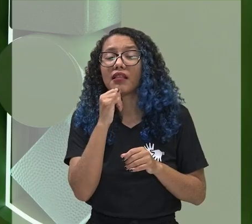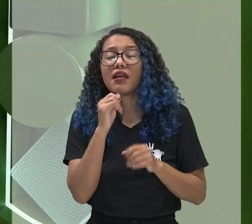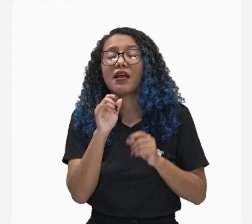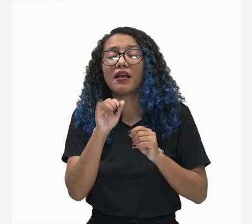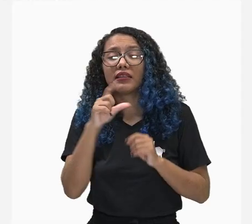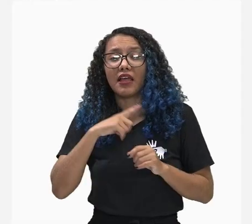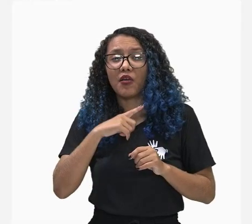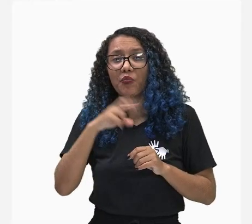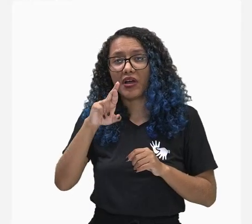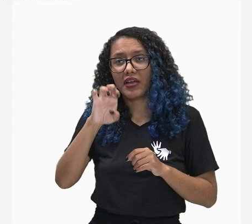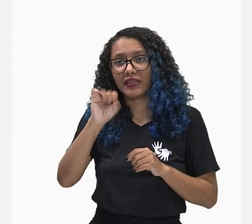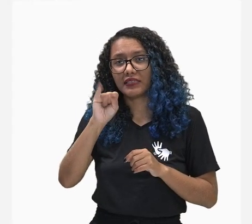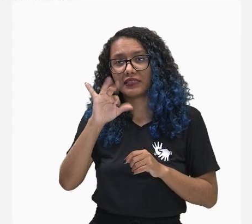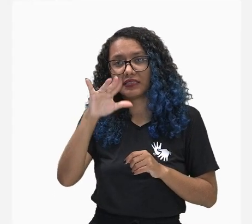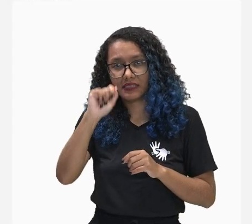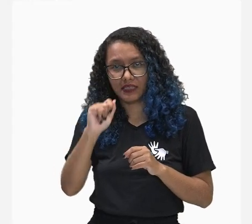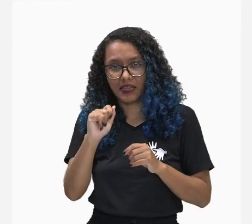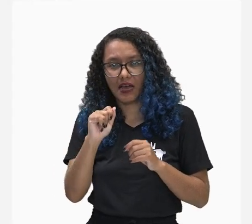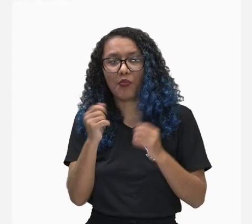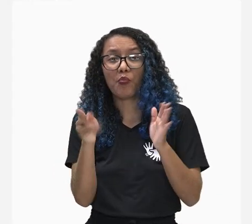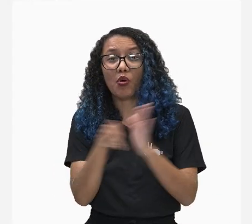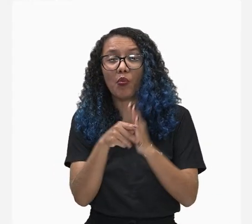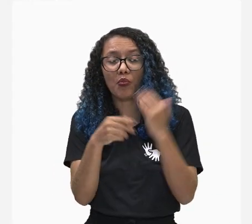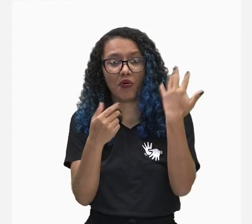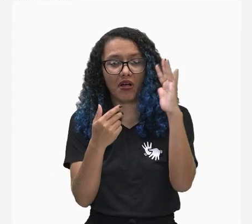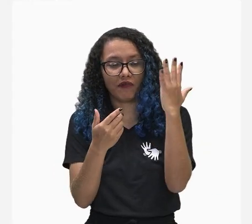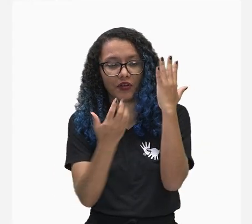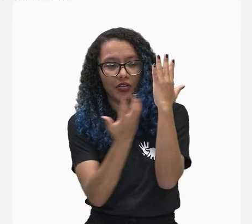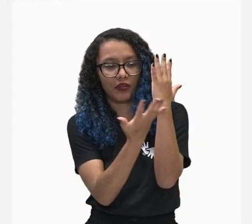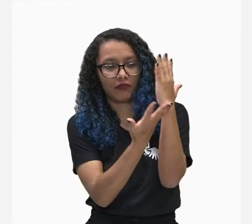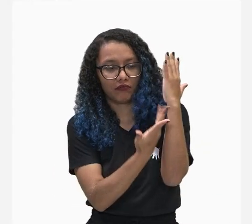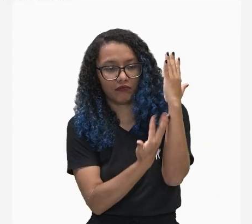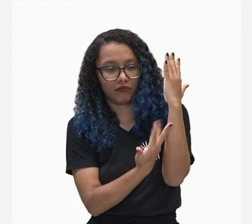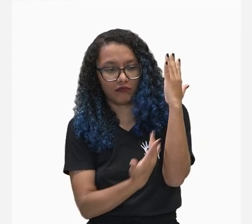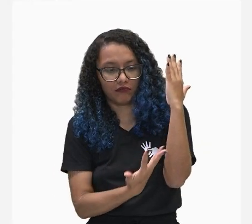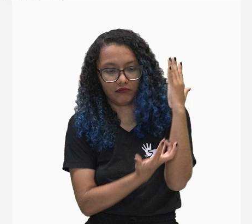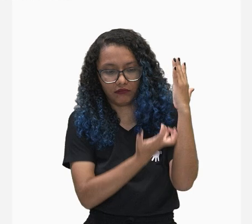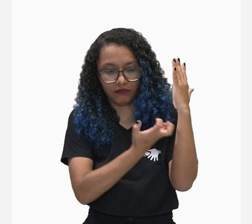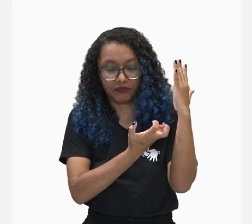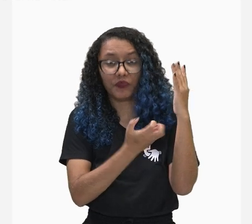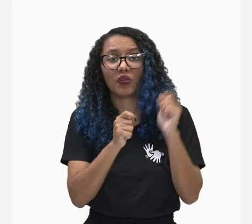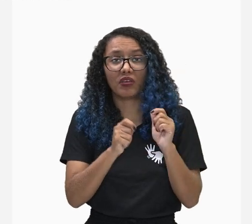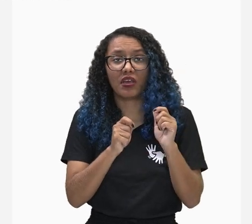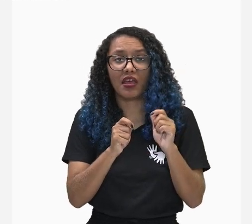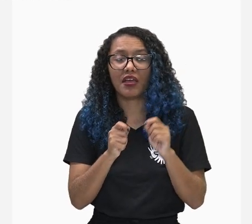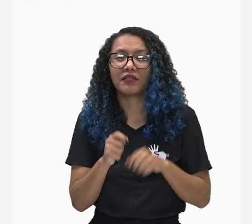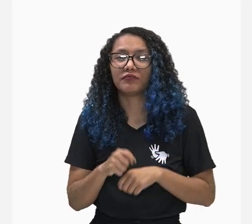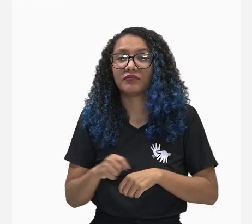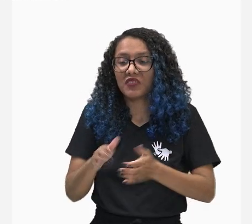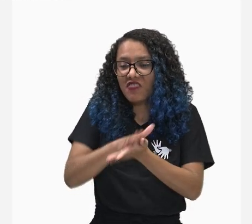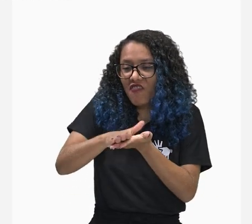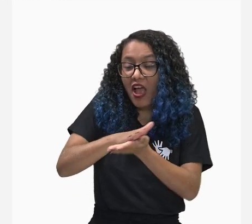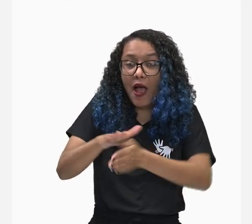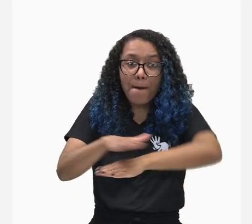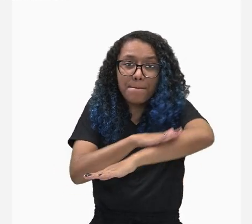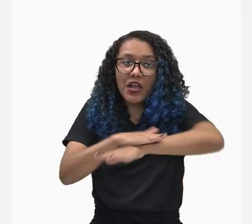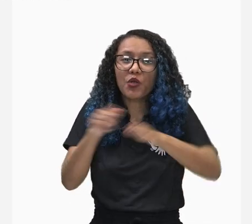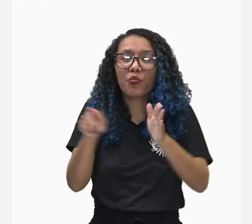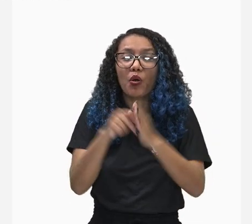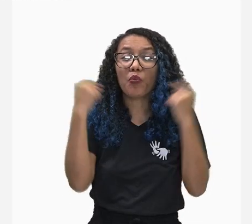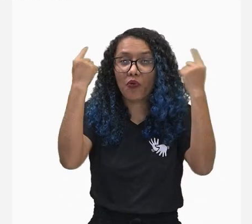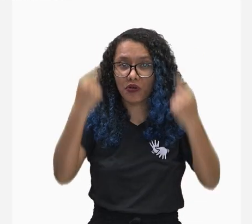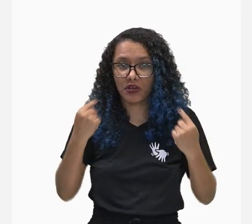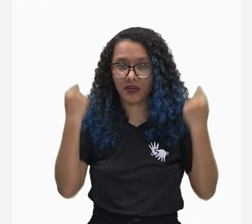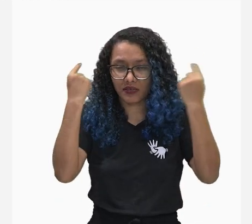o âmbar, esfregou na pele de carneiro. Se esfregasse na pele humana, produziria o mesmo efeito, observando